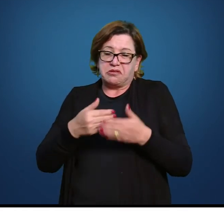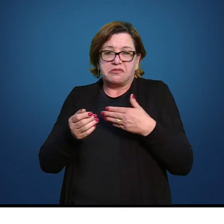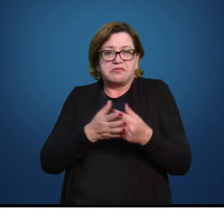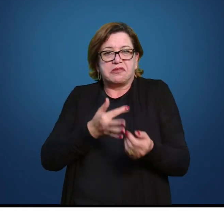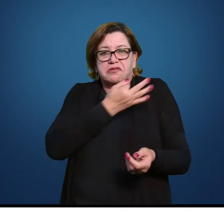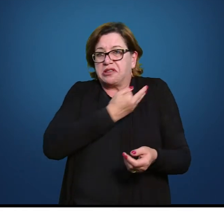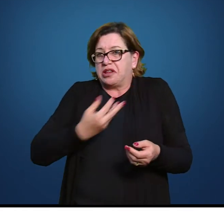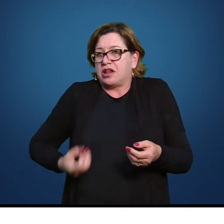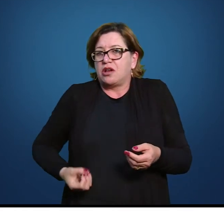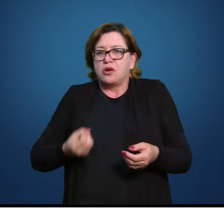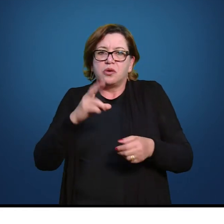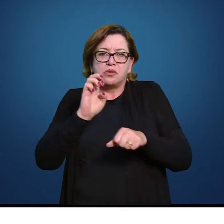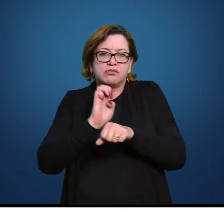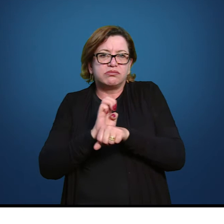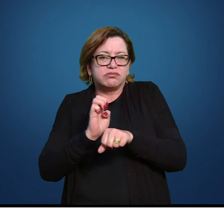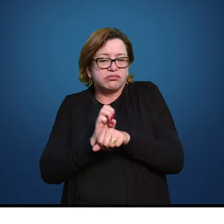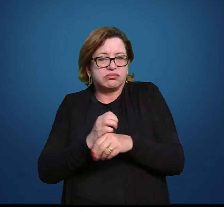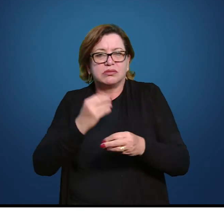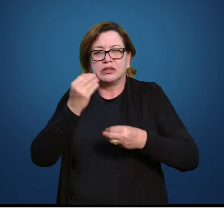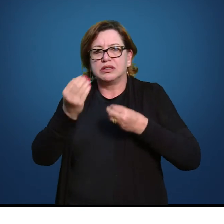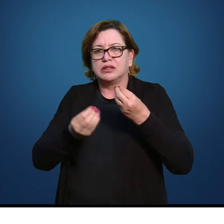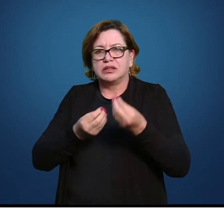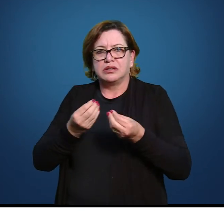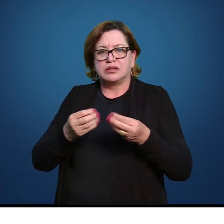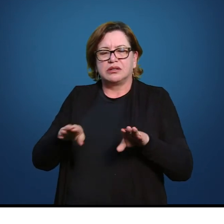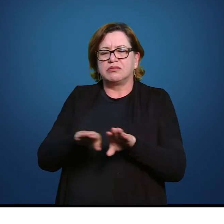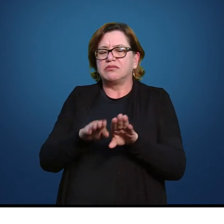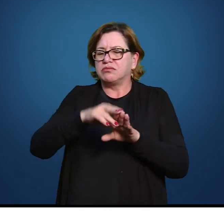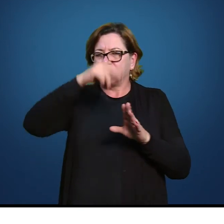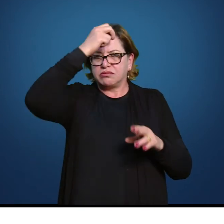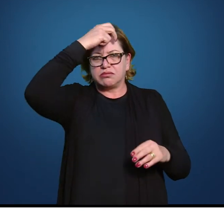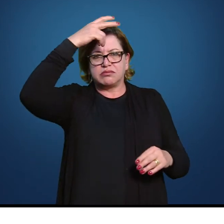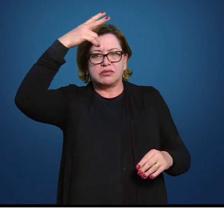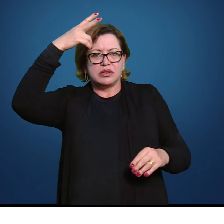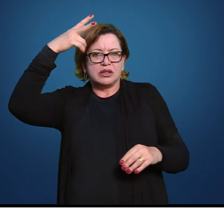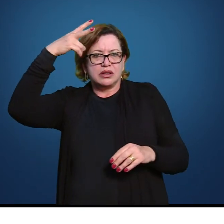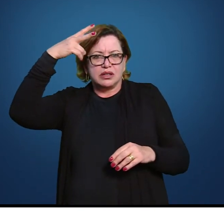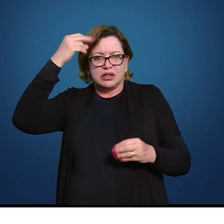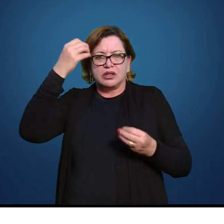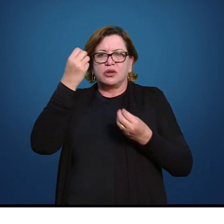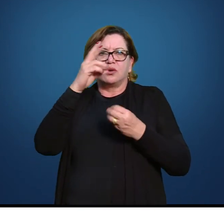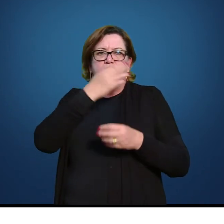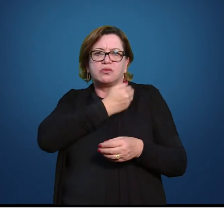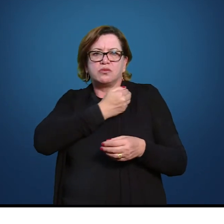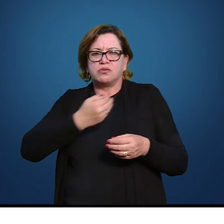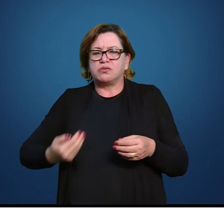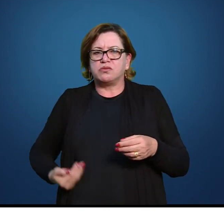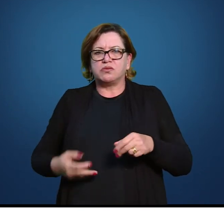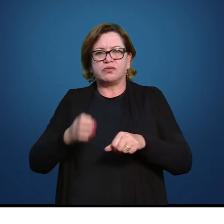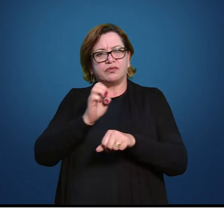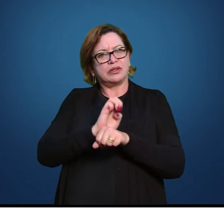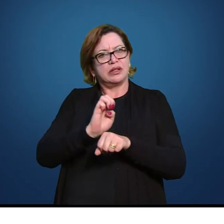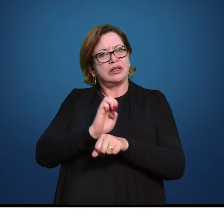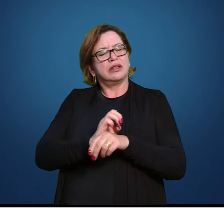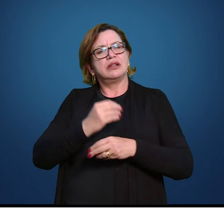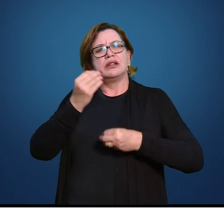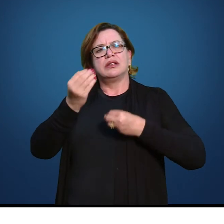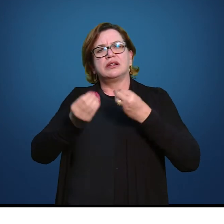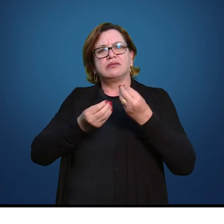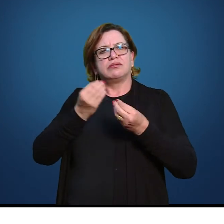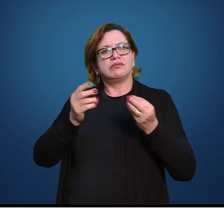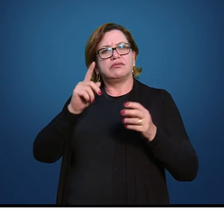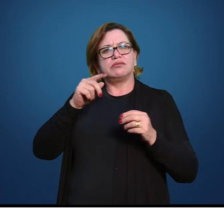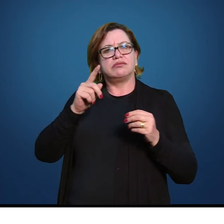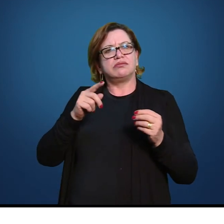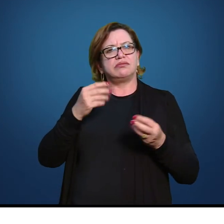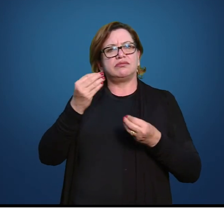qualquer outra autarquia independente, seja uma prefeitura, um governo estadual ou um governo federal,